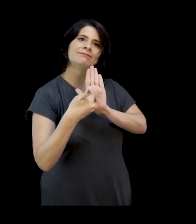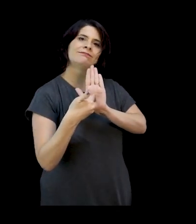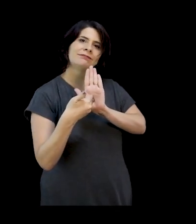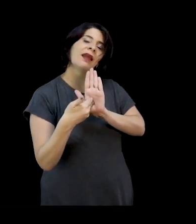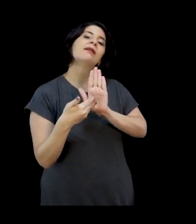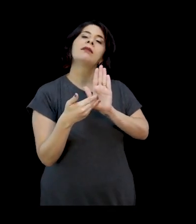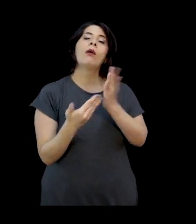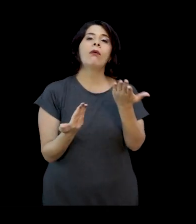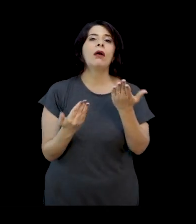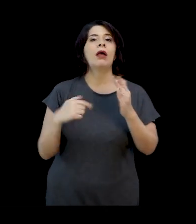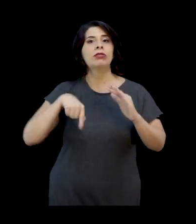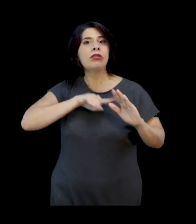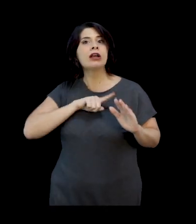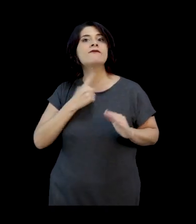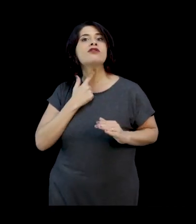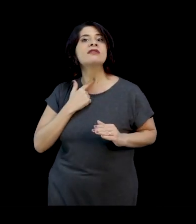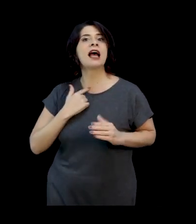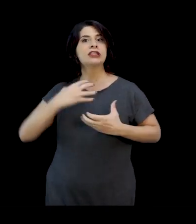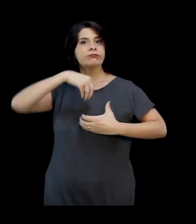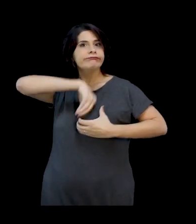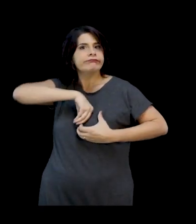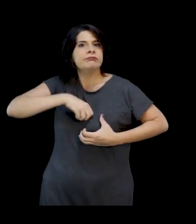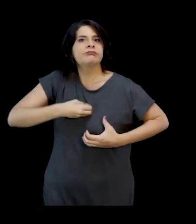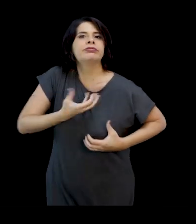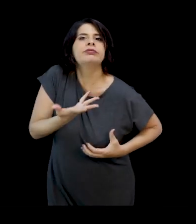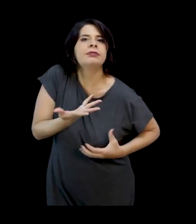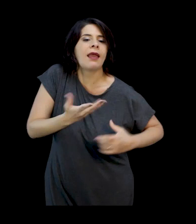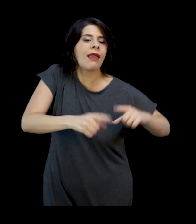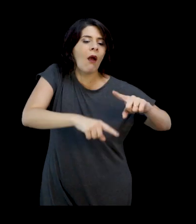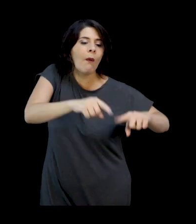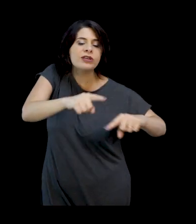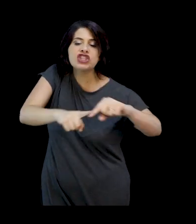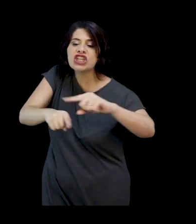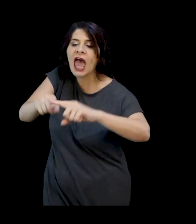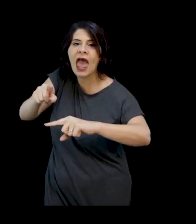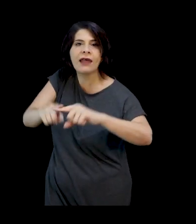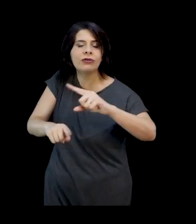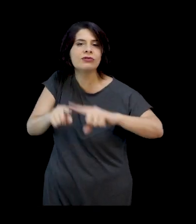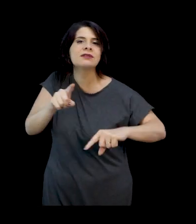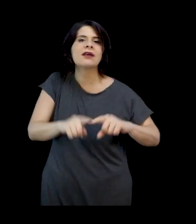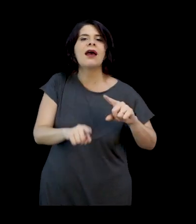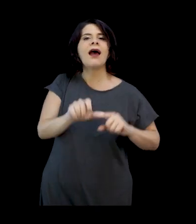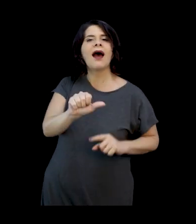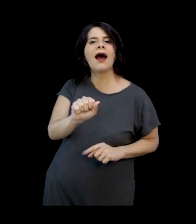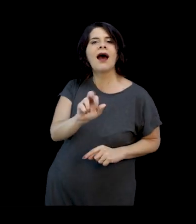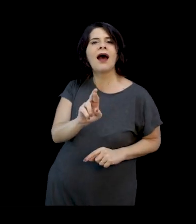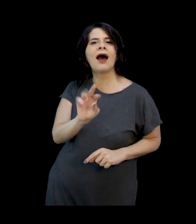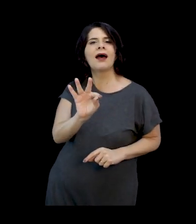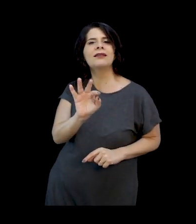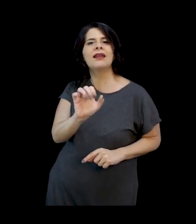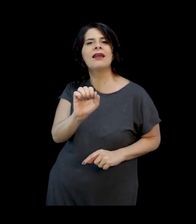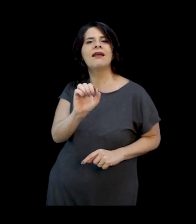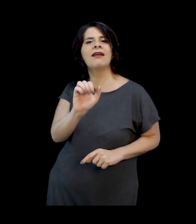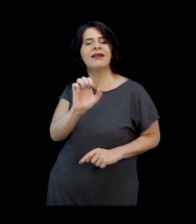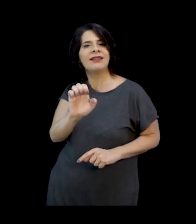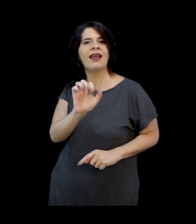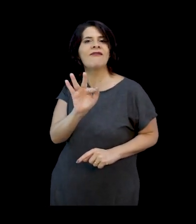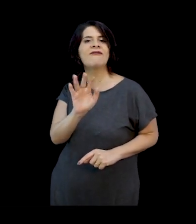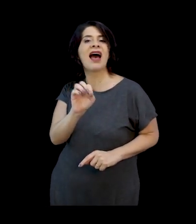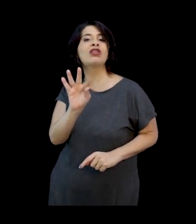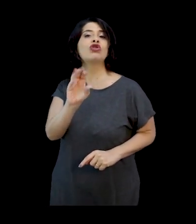objetos, em artefatos, porém artefatos com um conteúdo que espelhem, traduzam